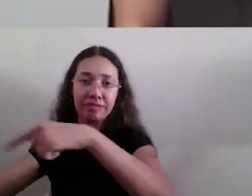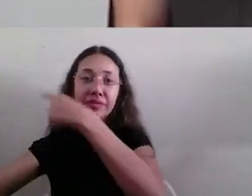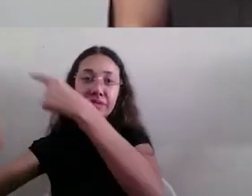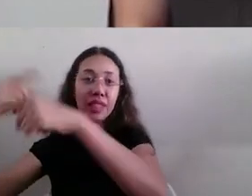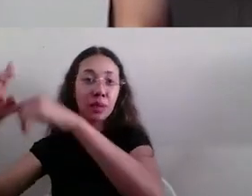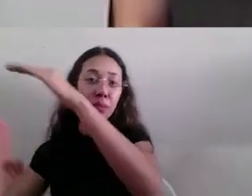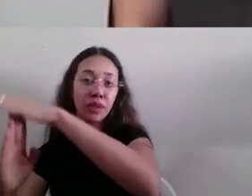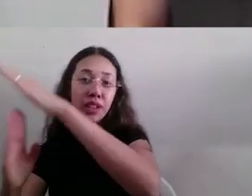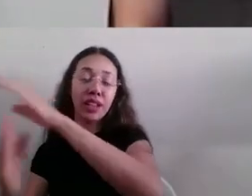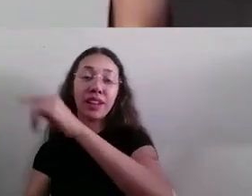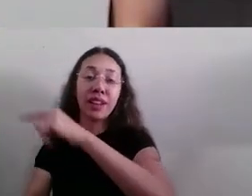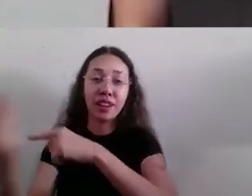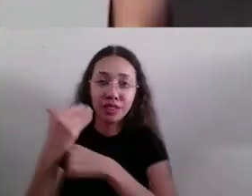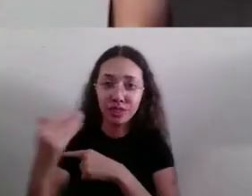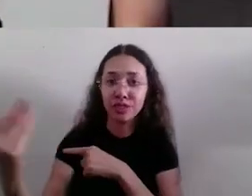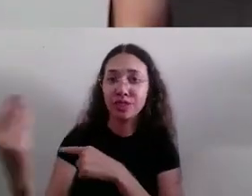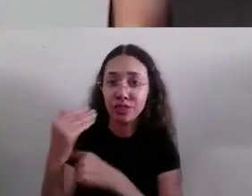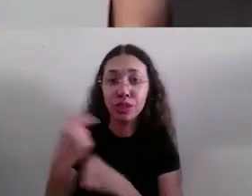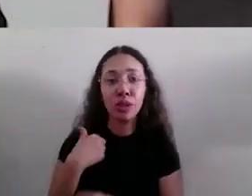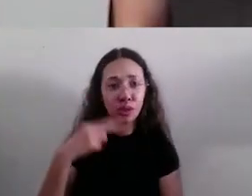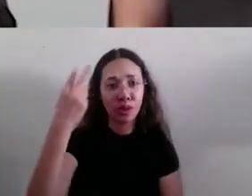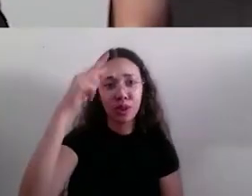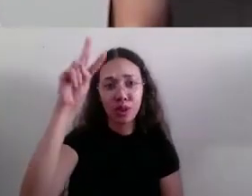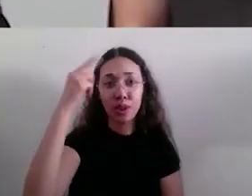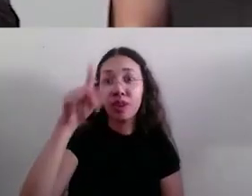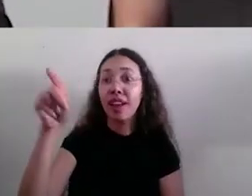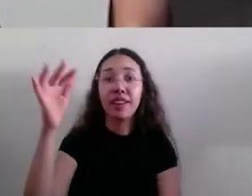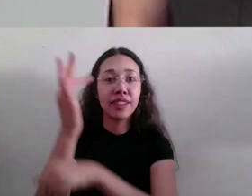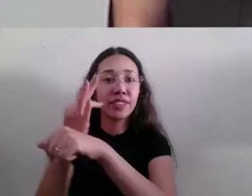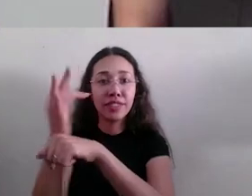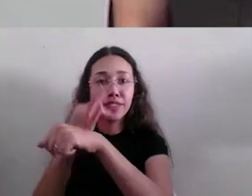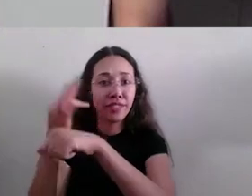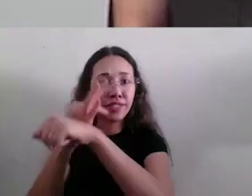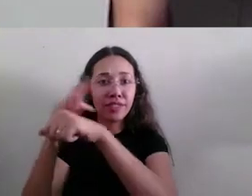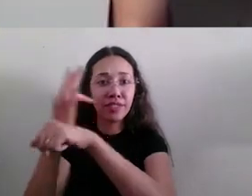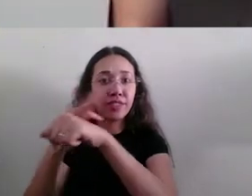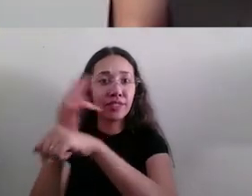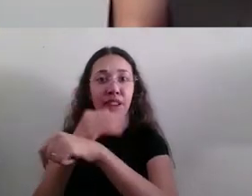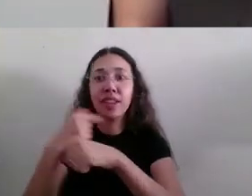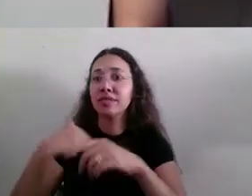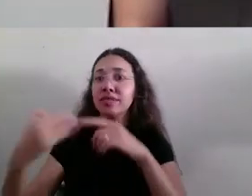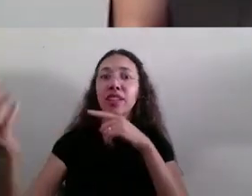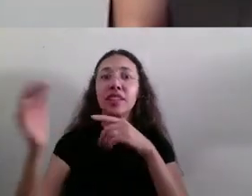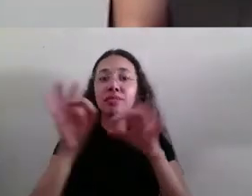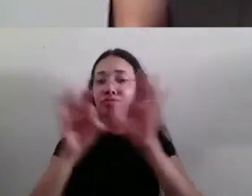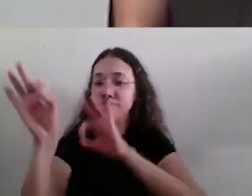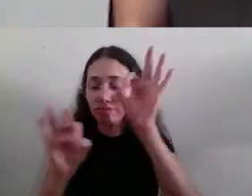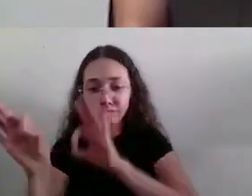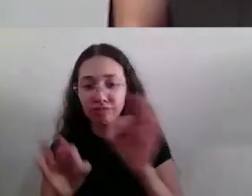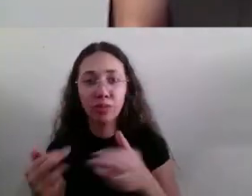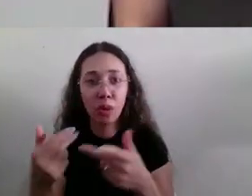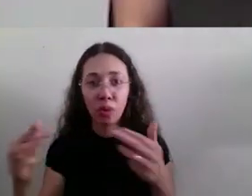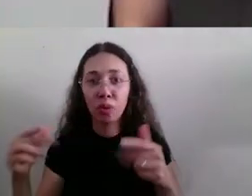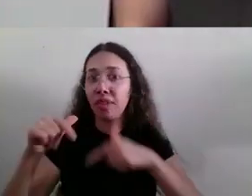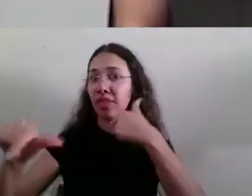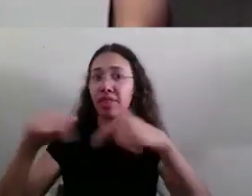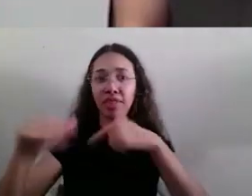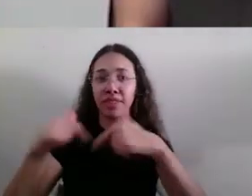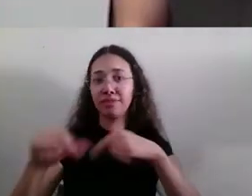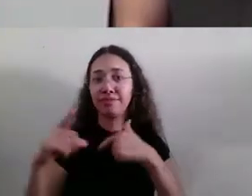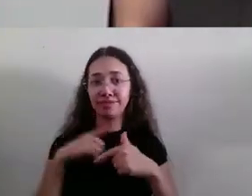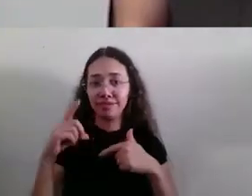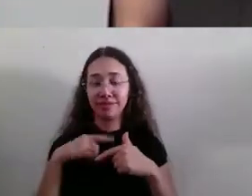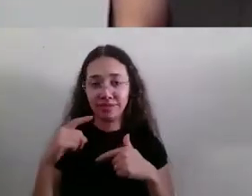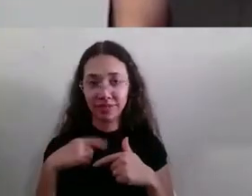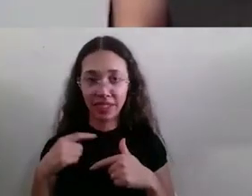a Elaine, algumas vezes, ela estava até em férias e ela estava resolvendo problemas relacionados às perícias. Nós tivemos, então, uma